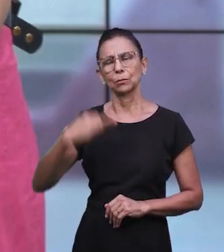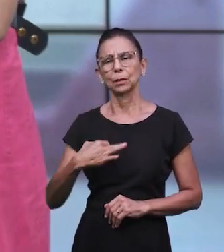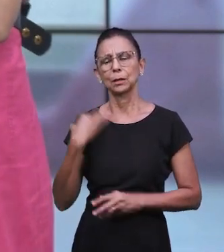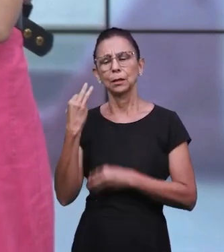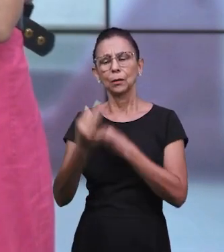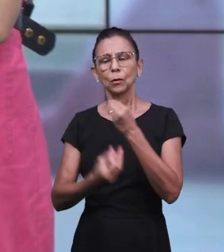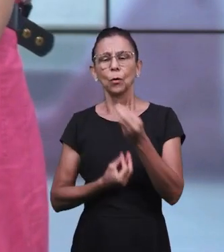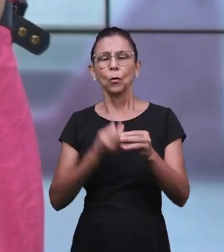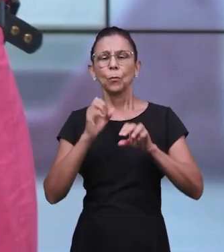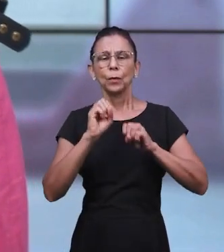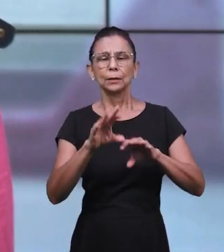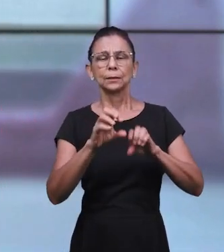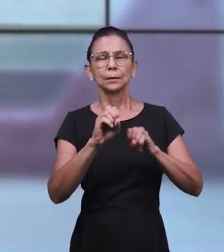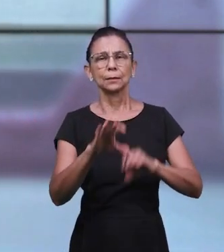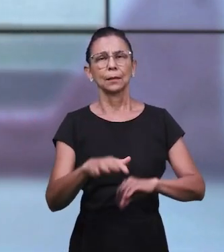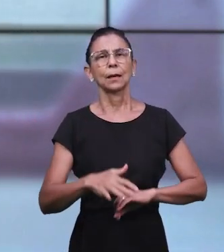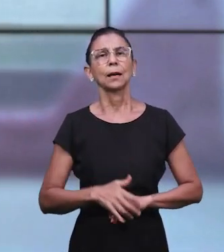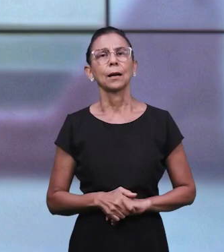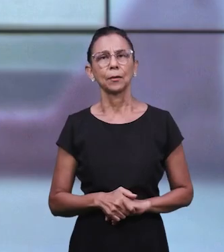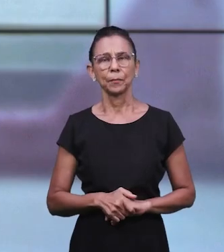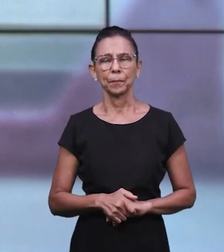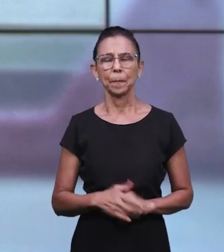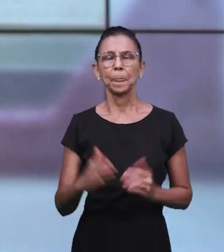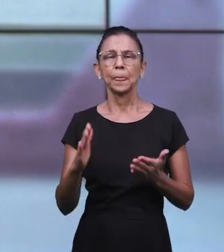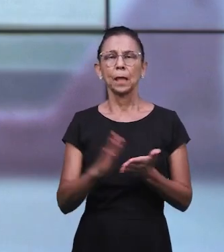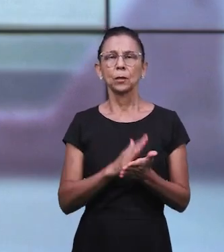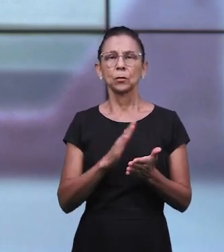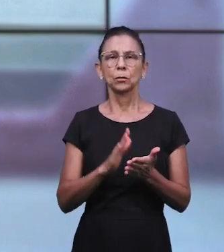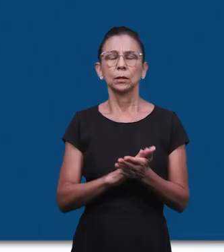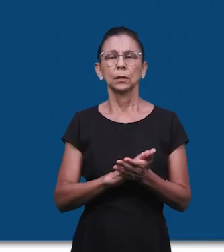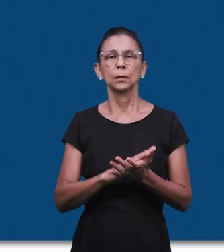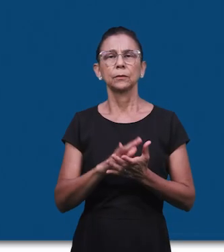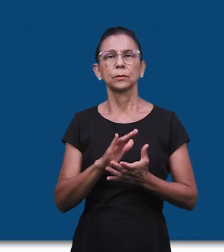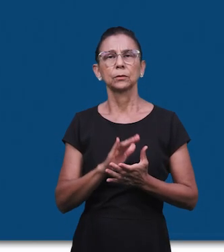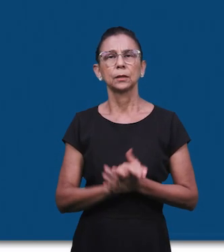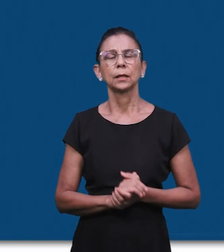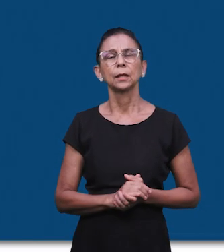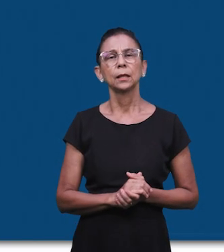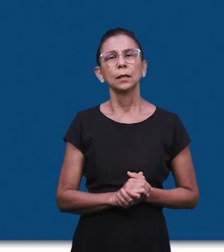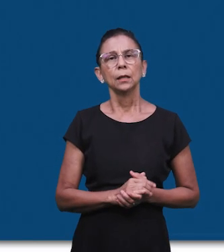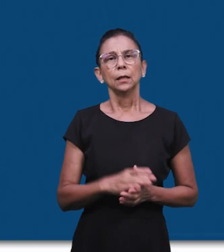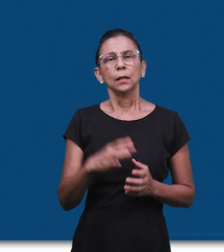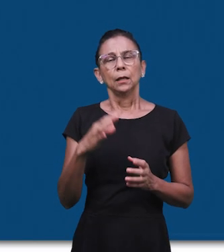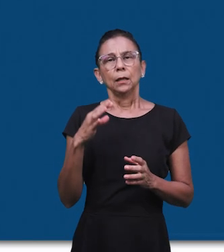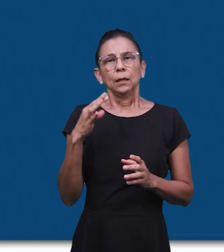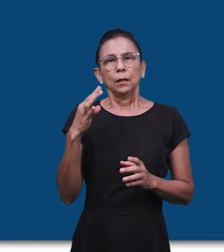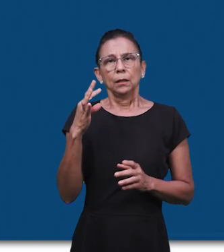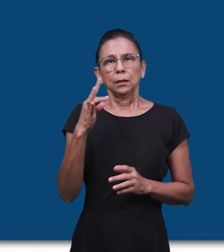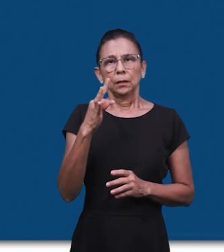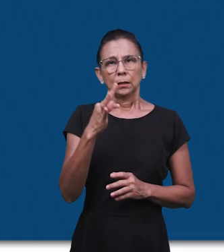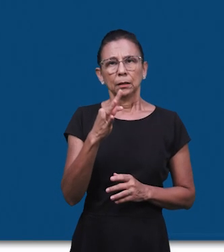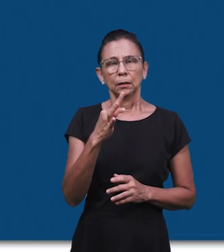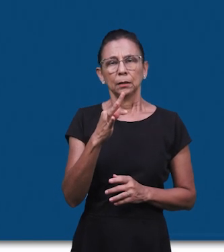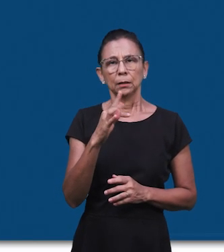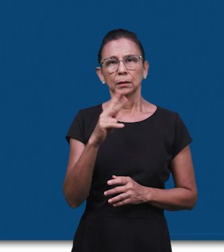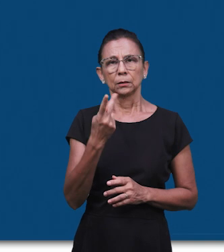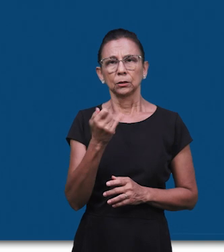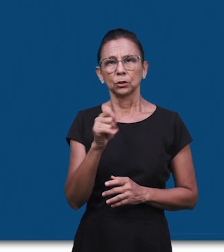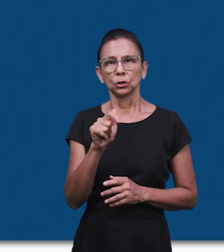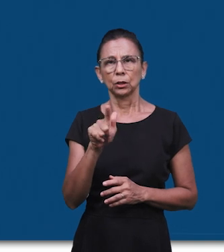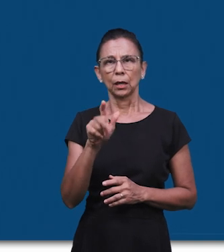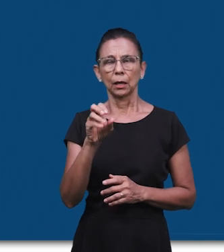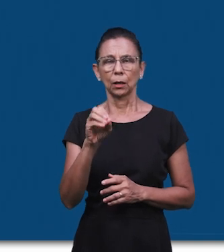está escrito no livro de Tiago, capítulo 1, versículo 5. E se algum de vós tem falta de